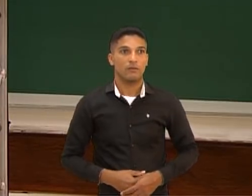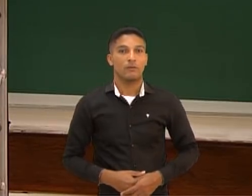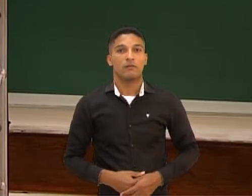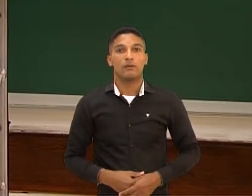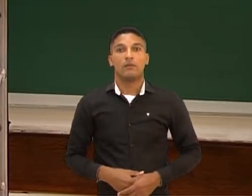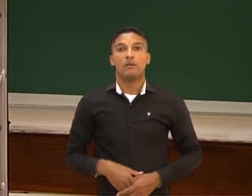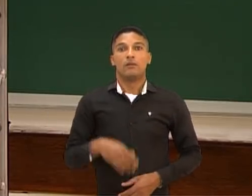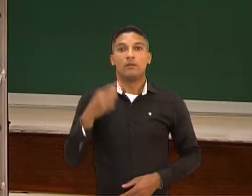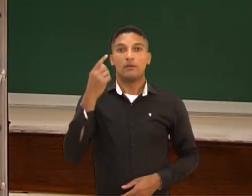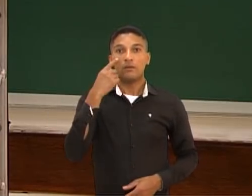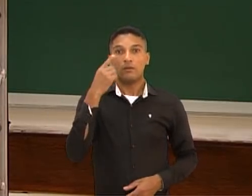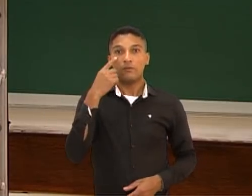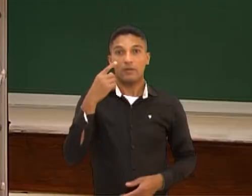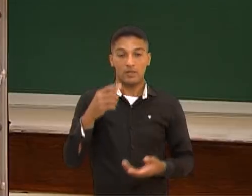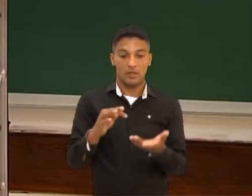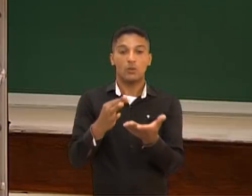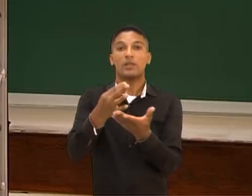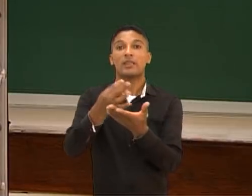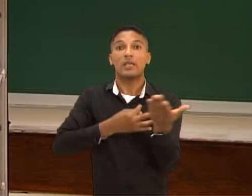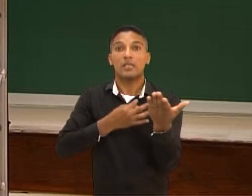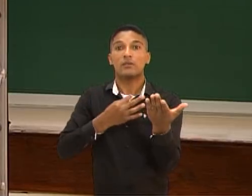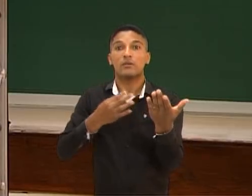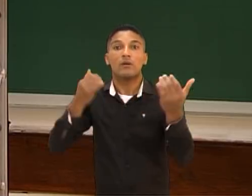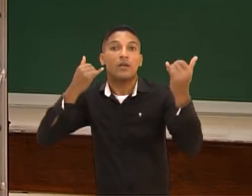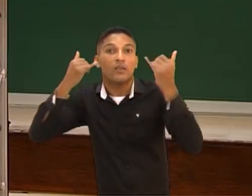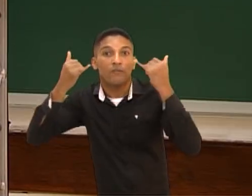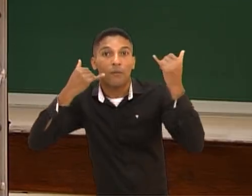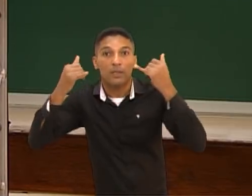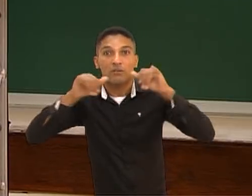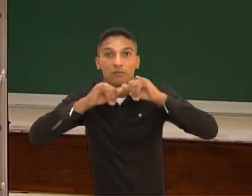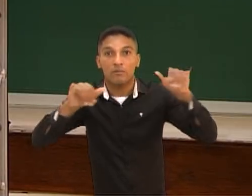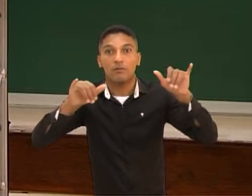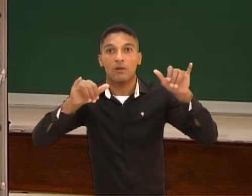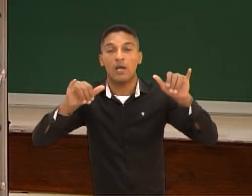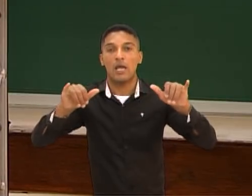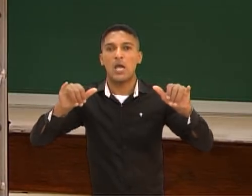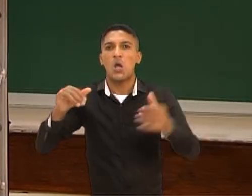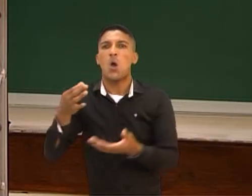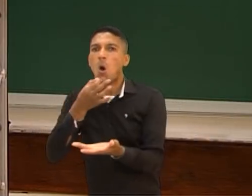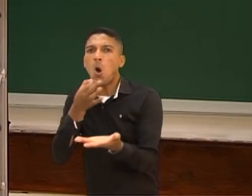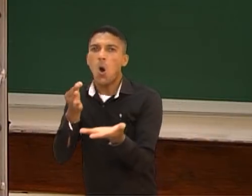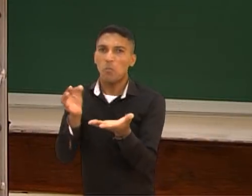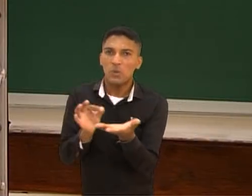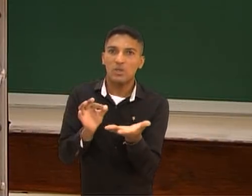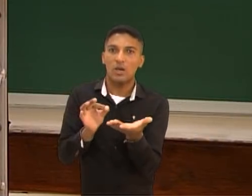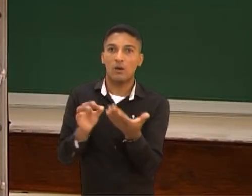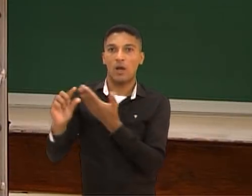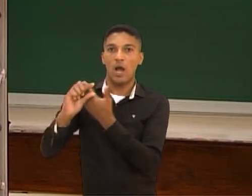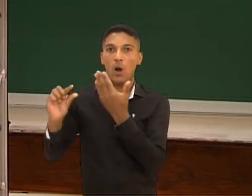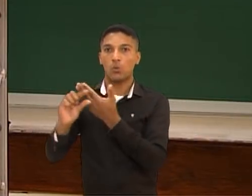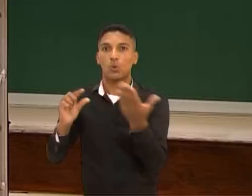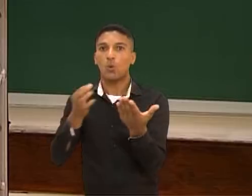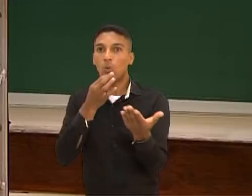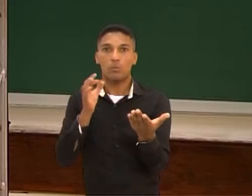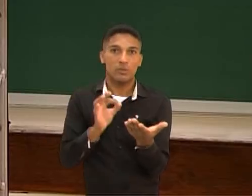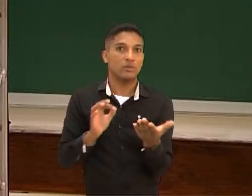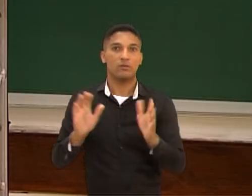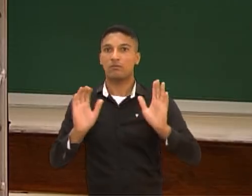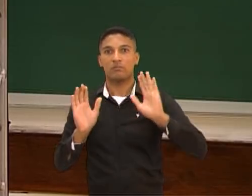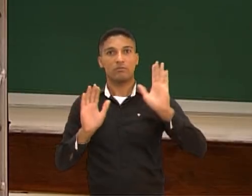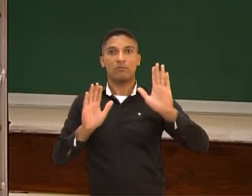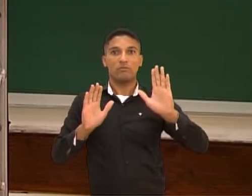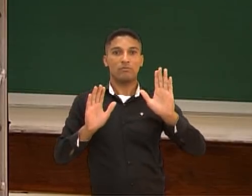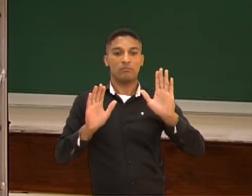texto. Geralmente ele tem que utilizar uma linguagem mais concisa, mais objetiva, para poder informar o leitor a respeito de